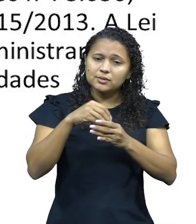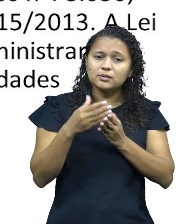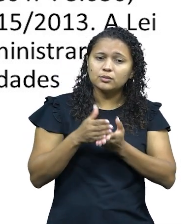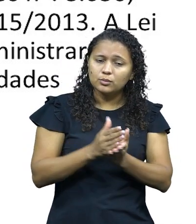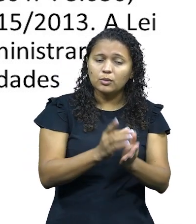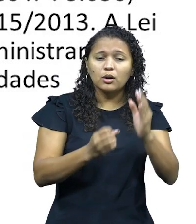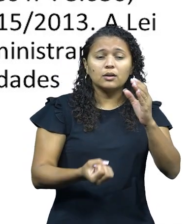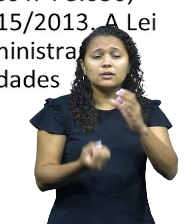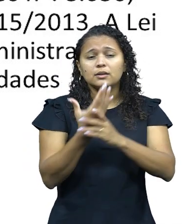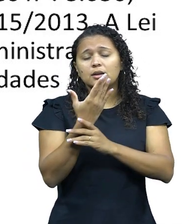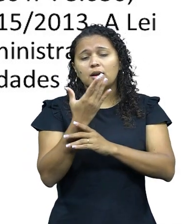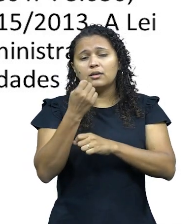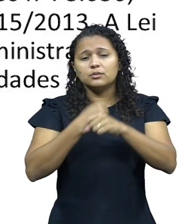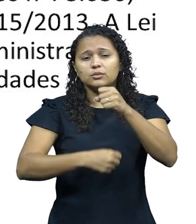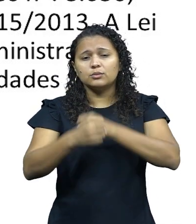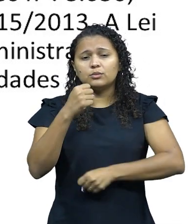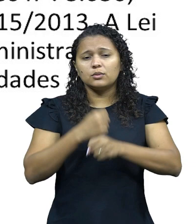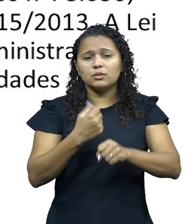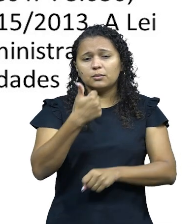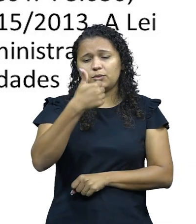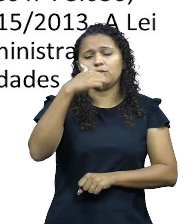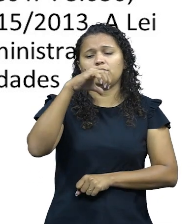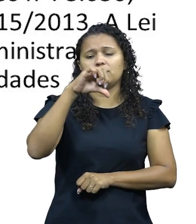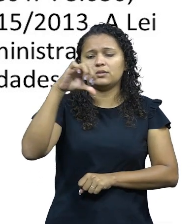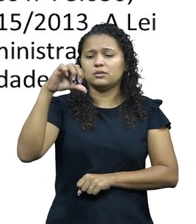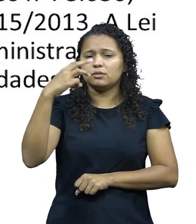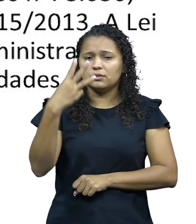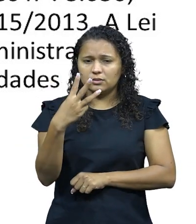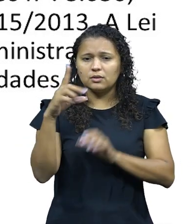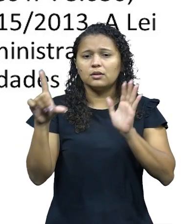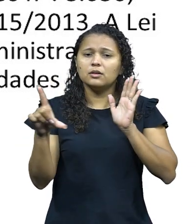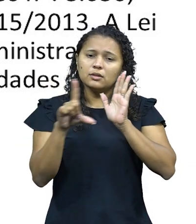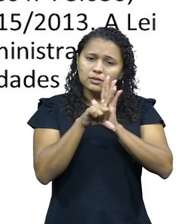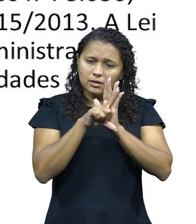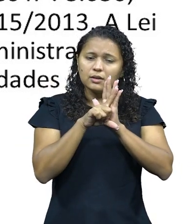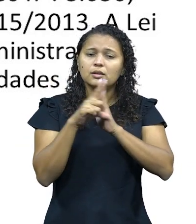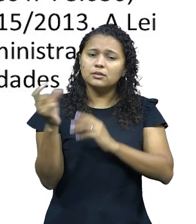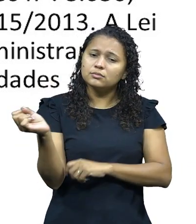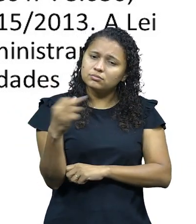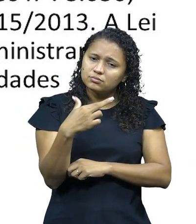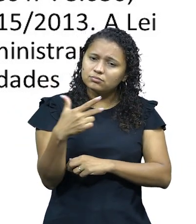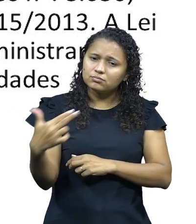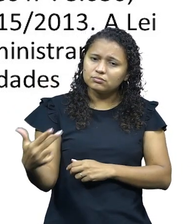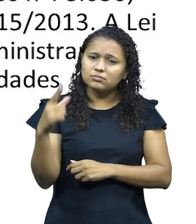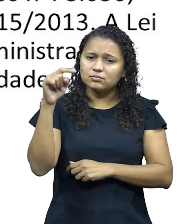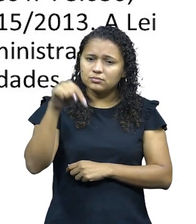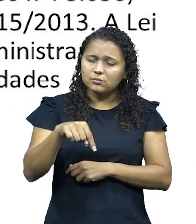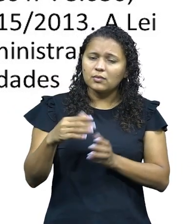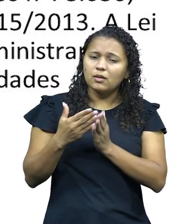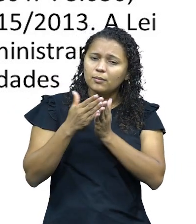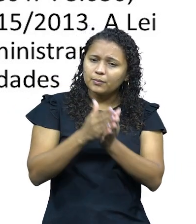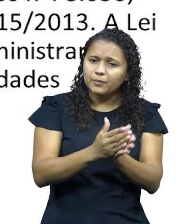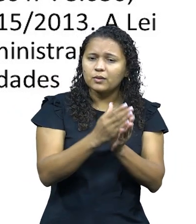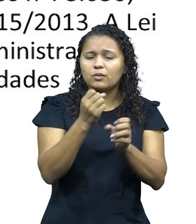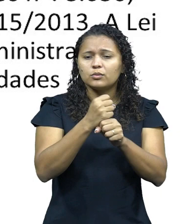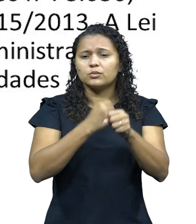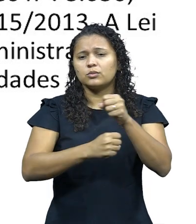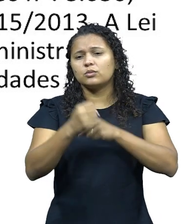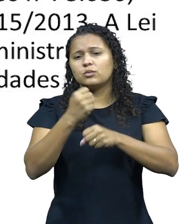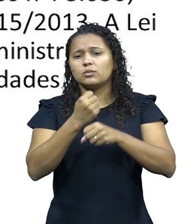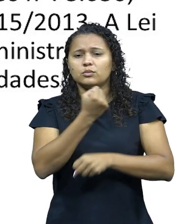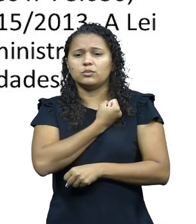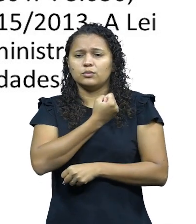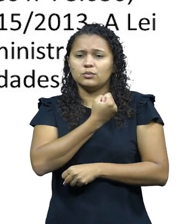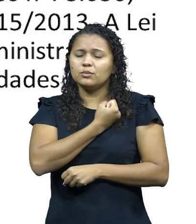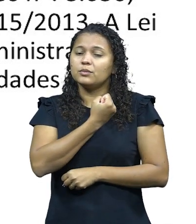foi criado em 1993, através da Lei de Modernização dos Portos, a Lei 8.630, que após